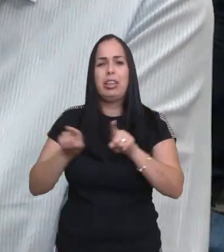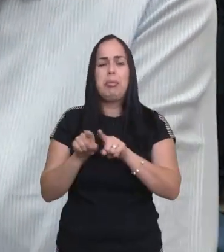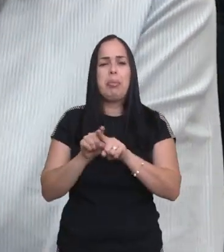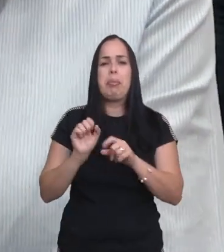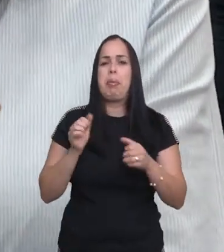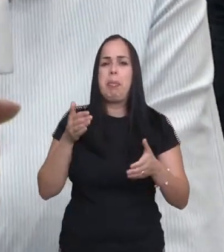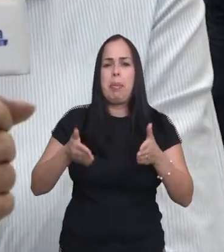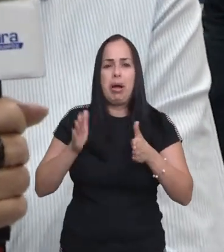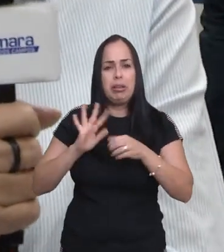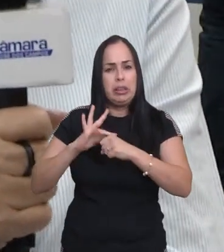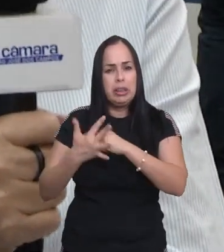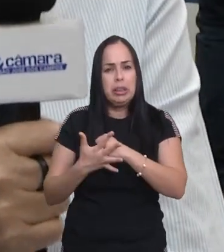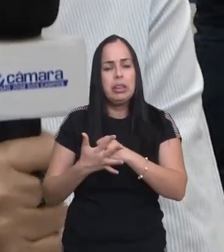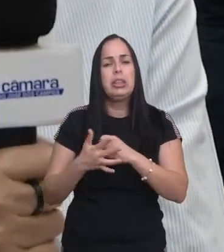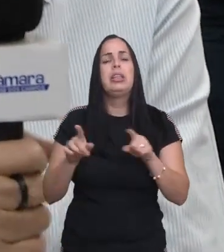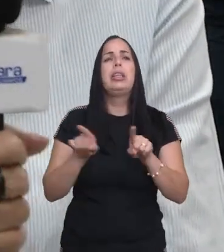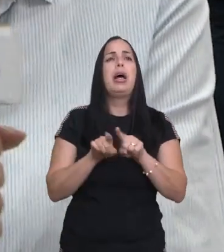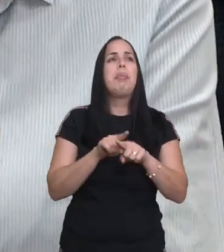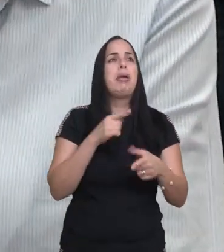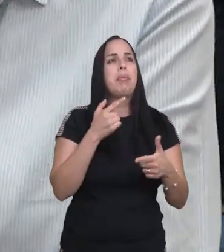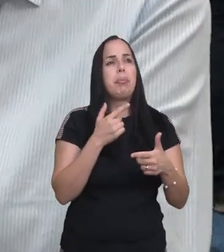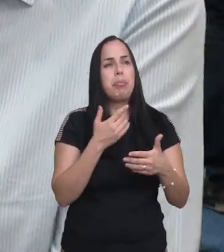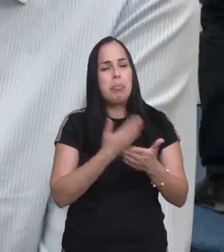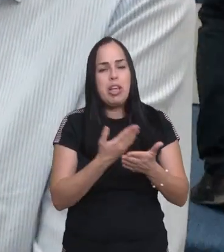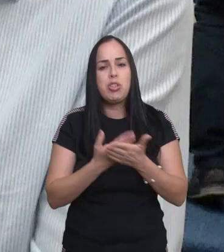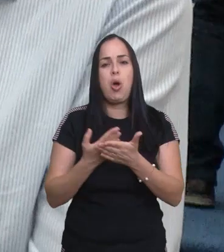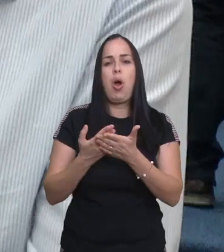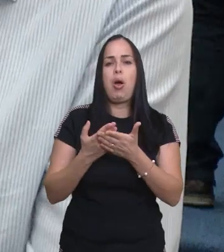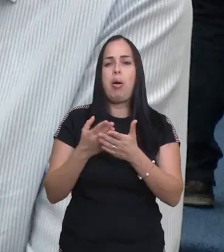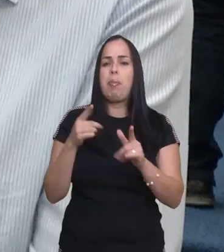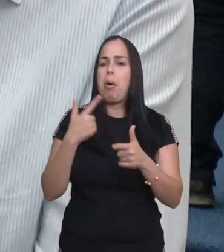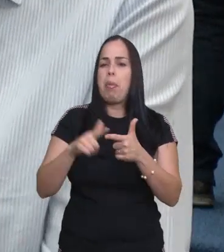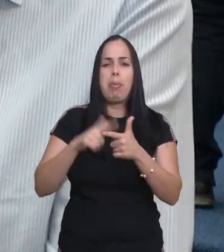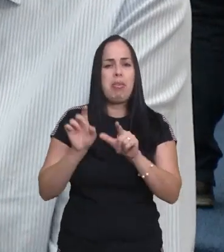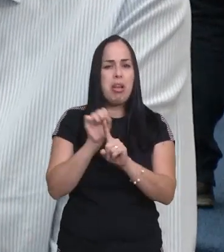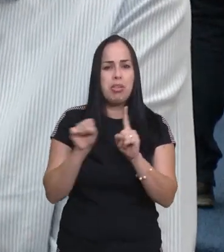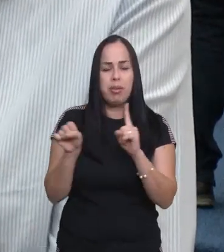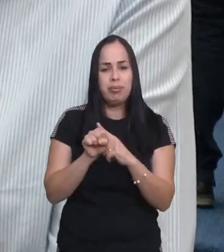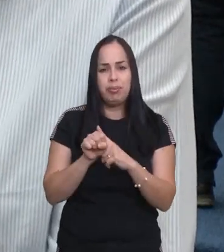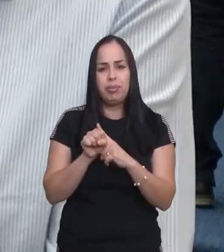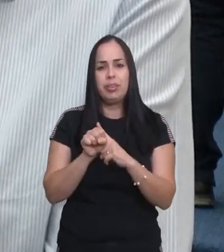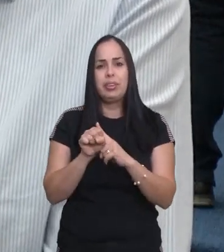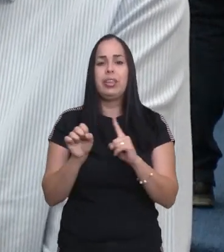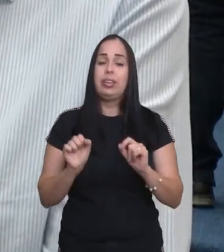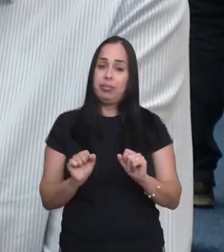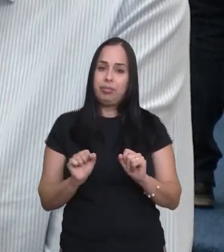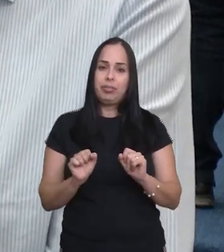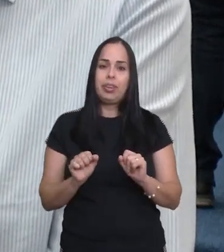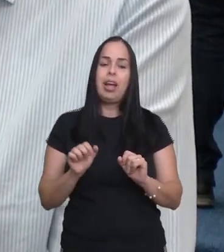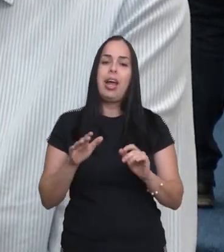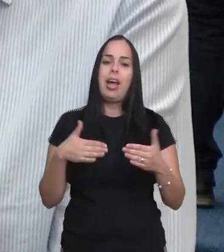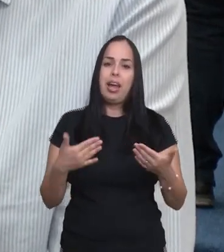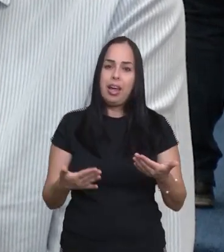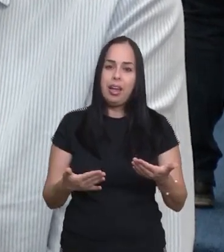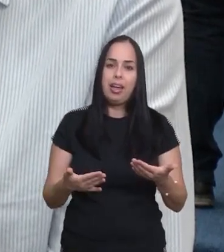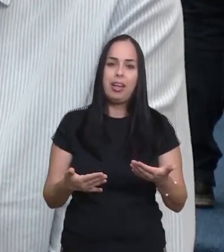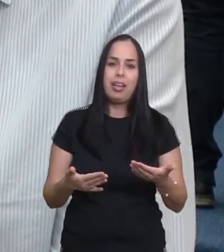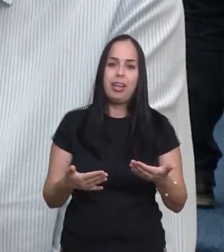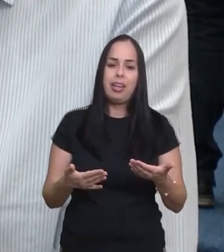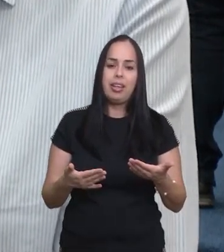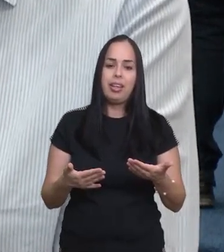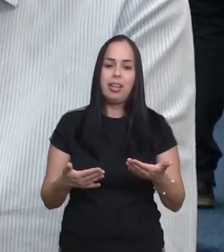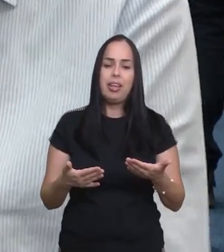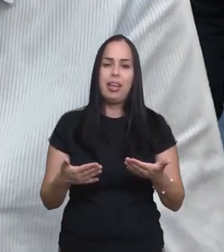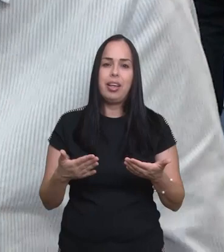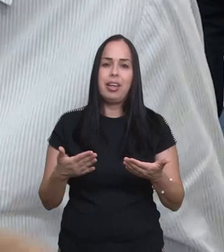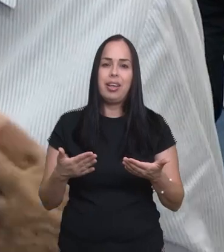pandemia, com relação a problema na escola, problema na saúde, problema na sociedade. Isso é uma maneira também de nós fazermos um núcleo